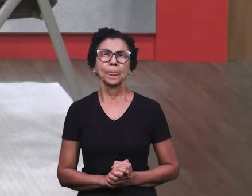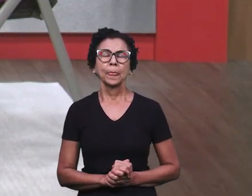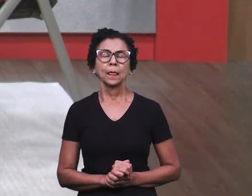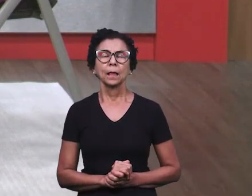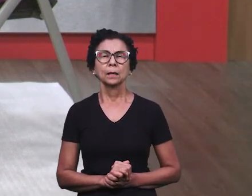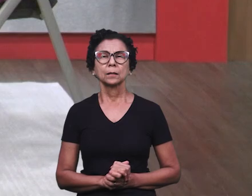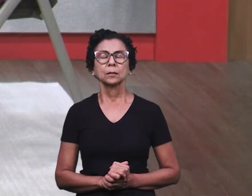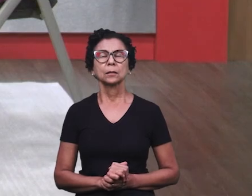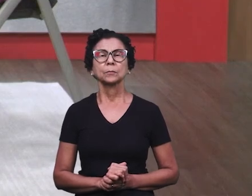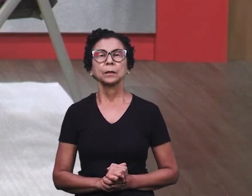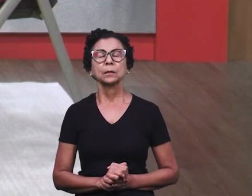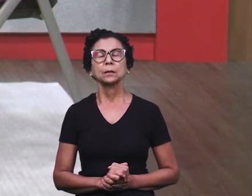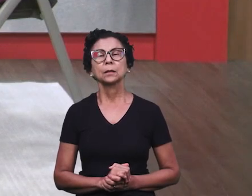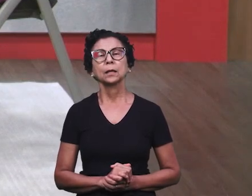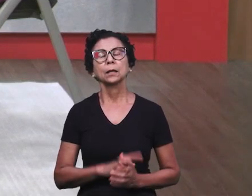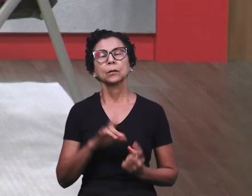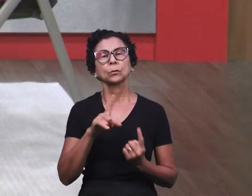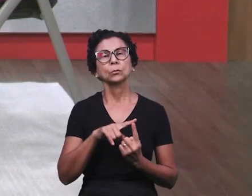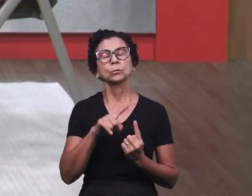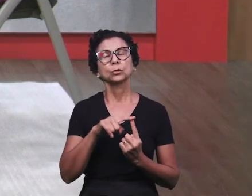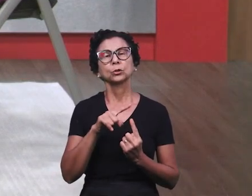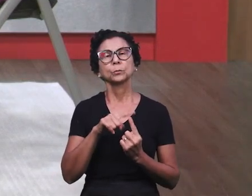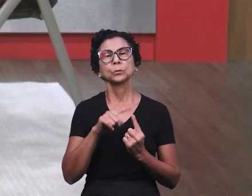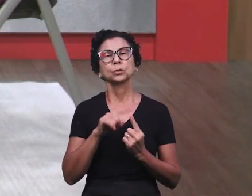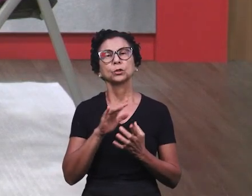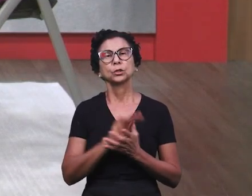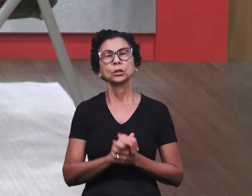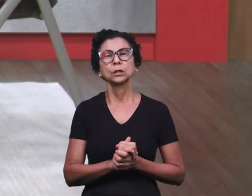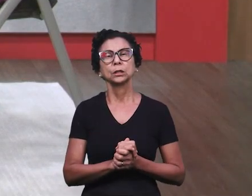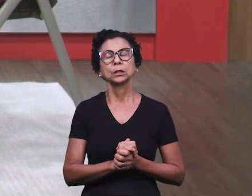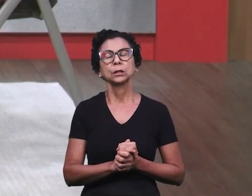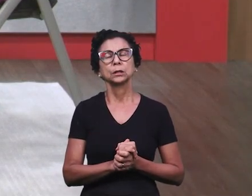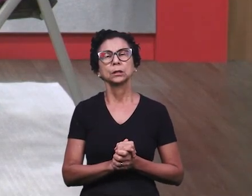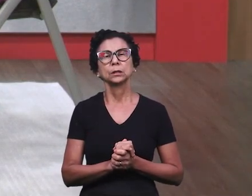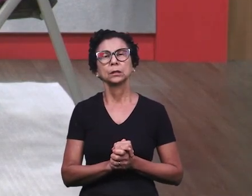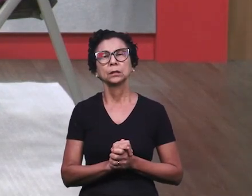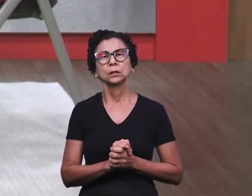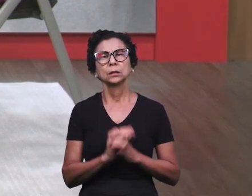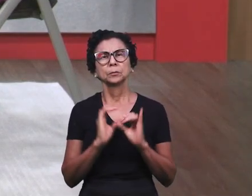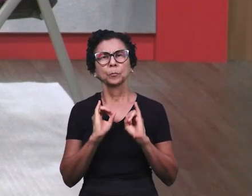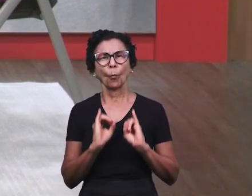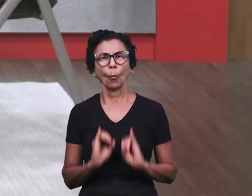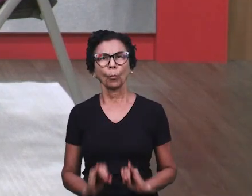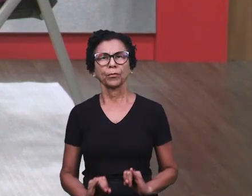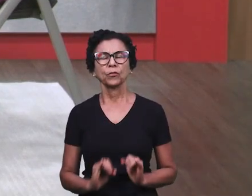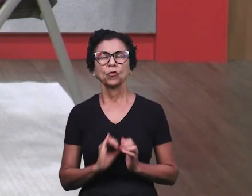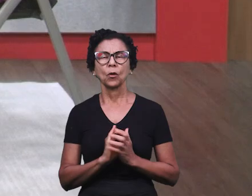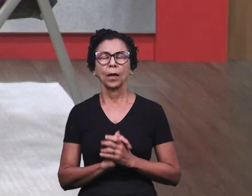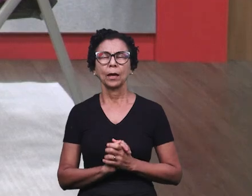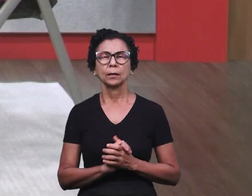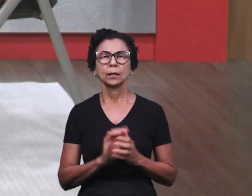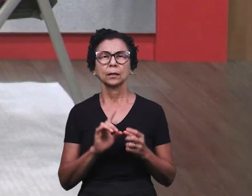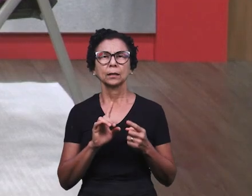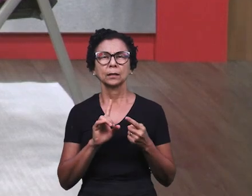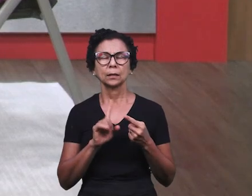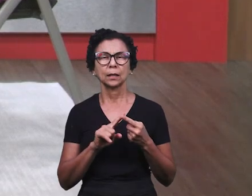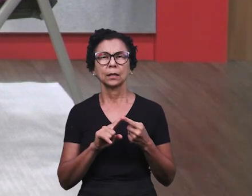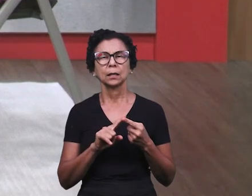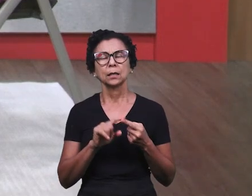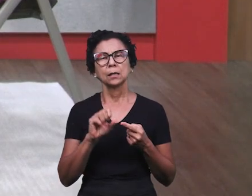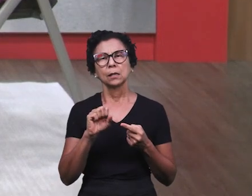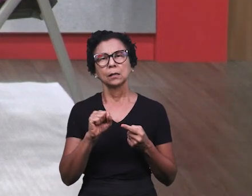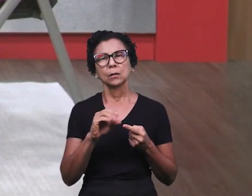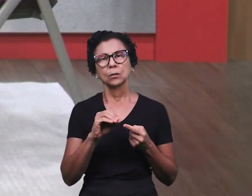D-A-S-H, que é uma dieta que ela consiste basicamente na retirada de sódio, do sal, do açúcar, e você